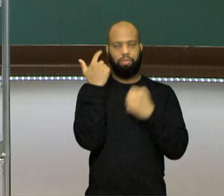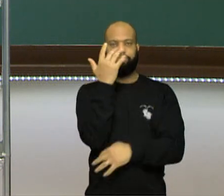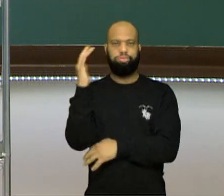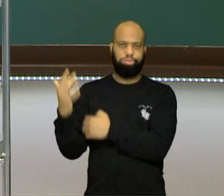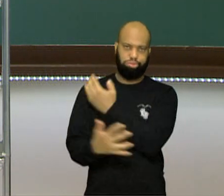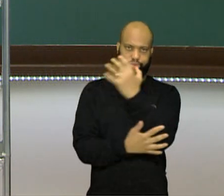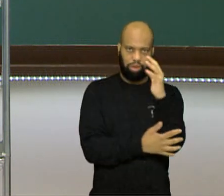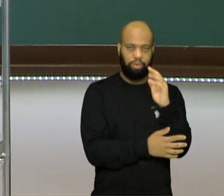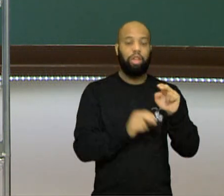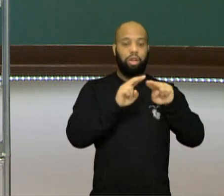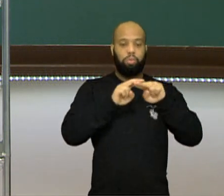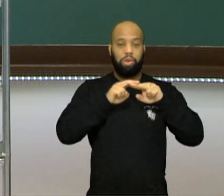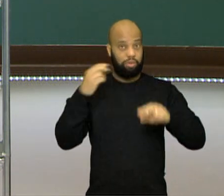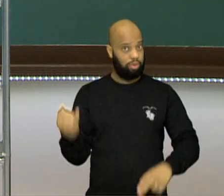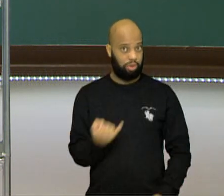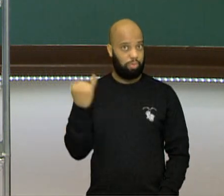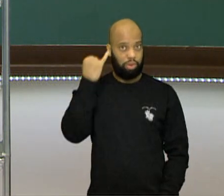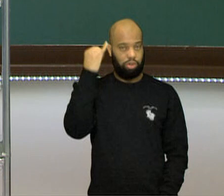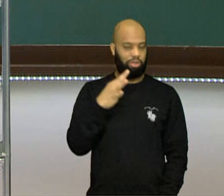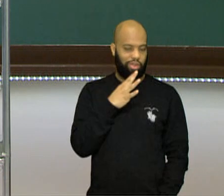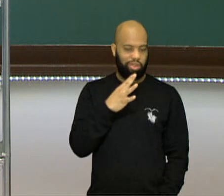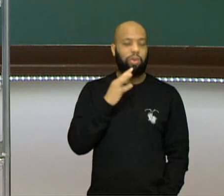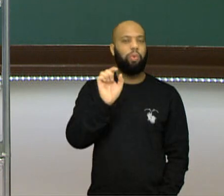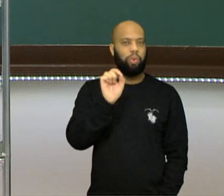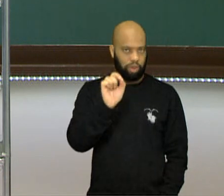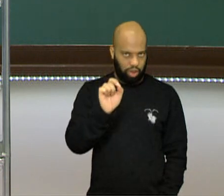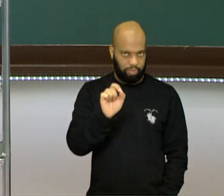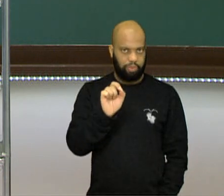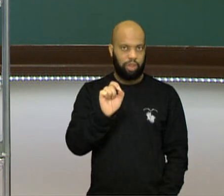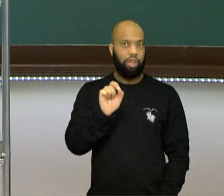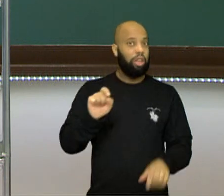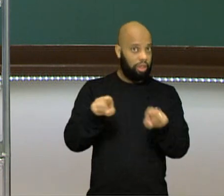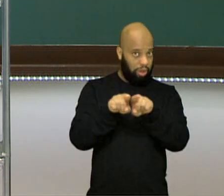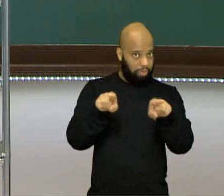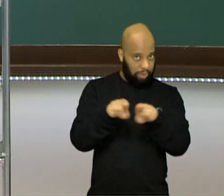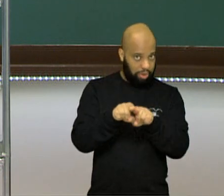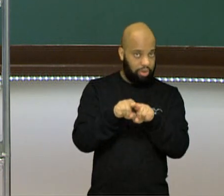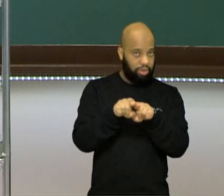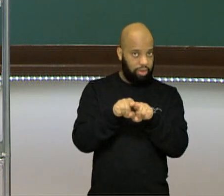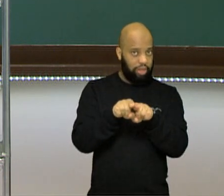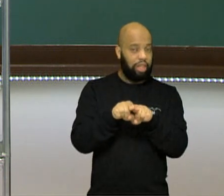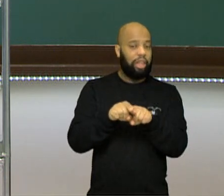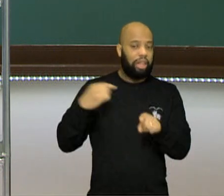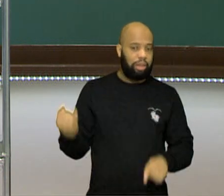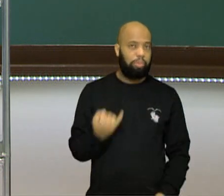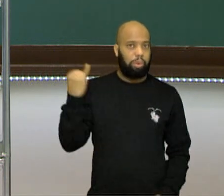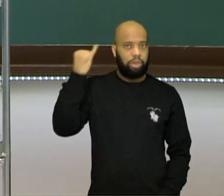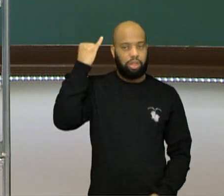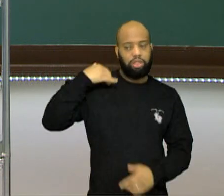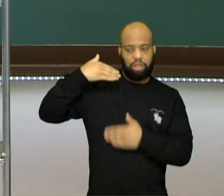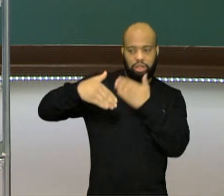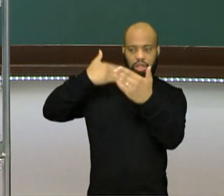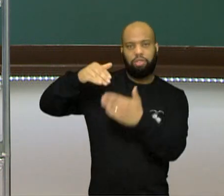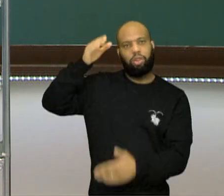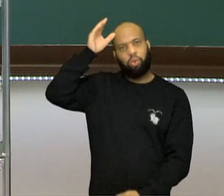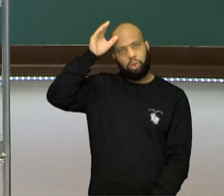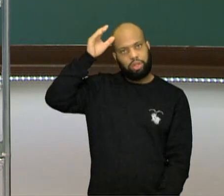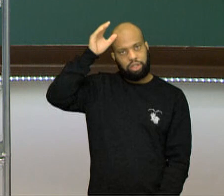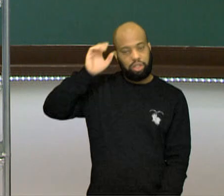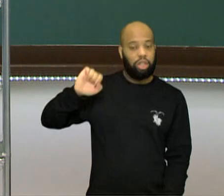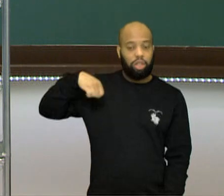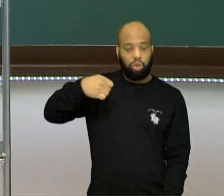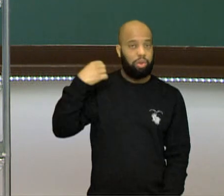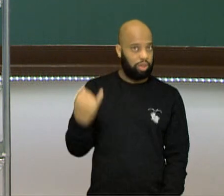natural. Por isso é importante a gente conhecer e, mais do que conhecer, desenvolver uma consciência a respeito